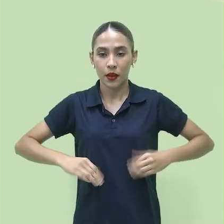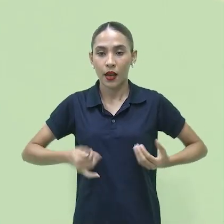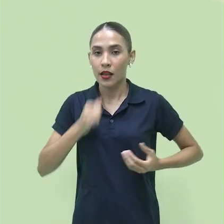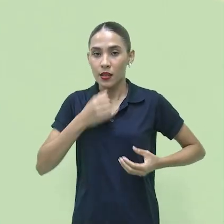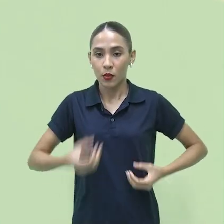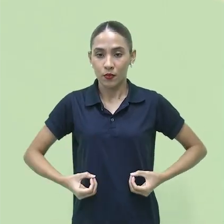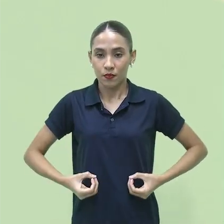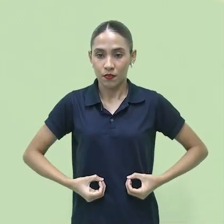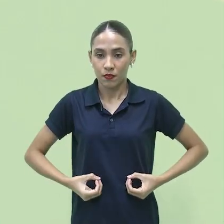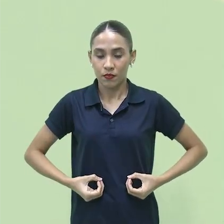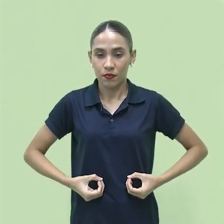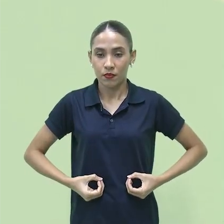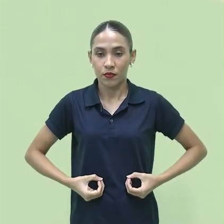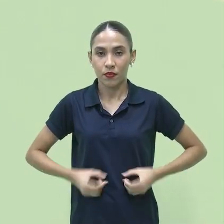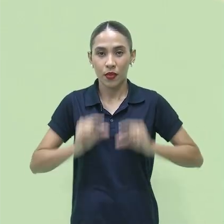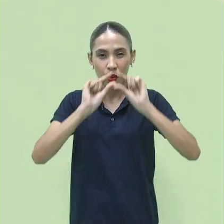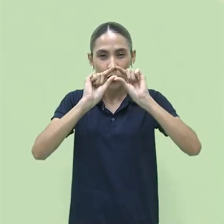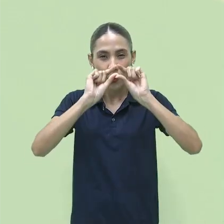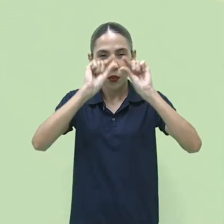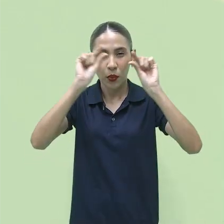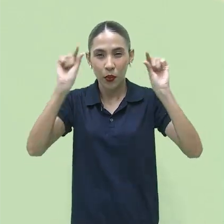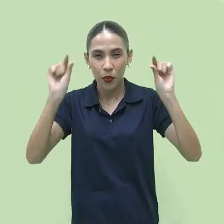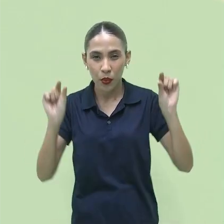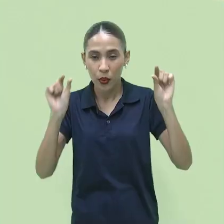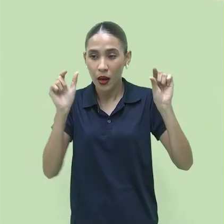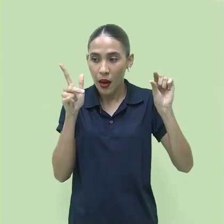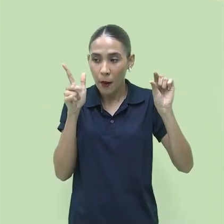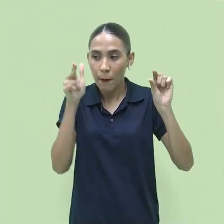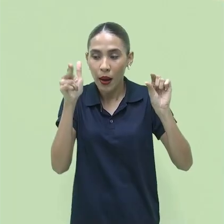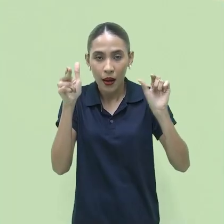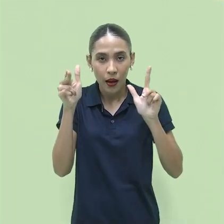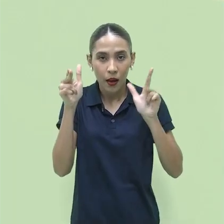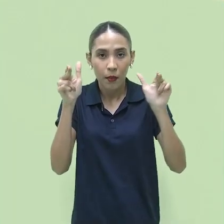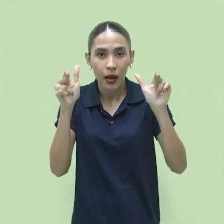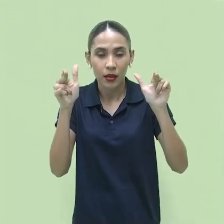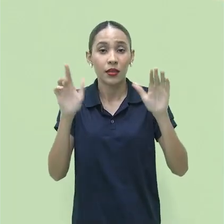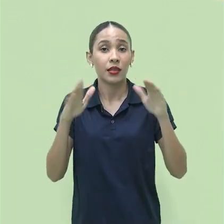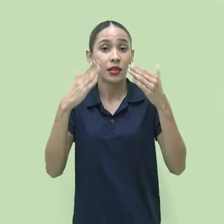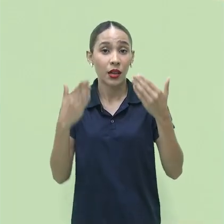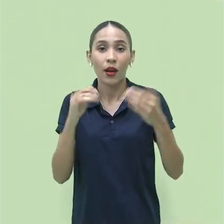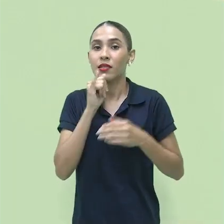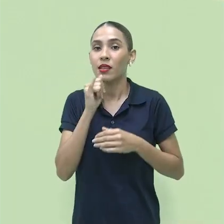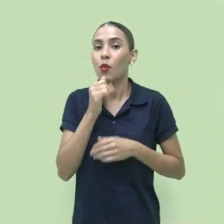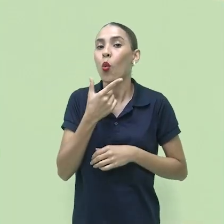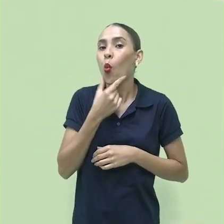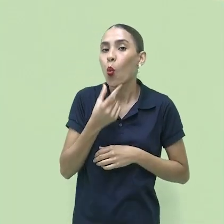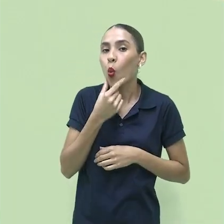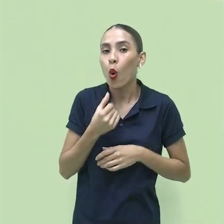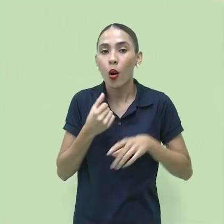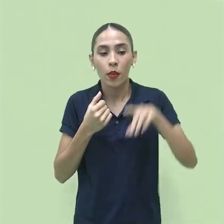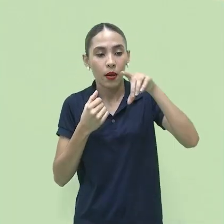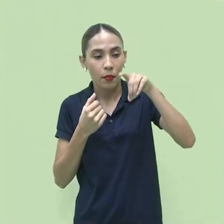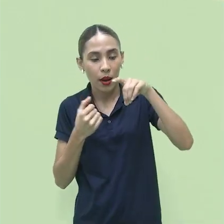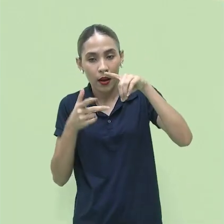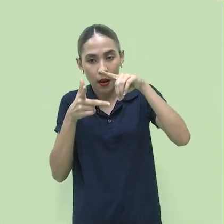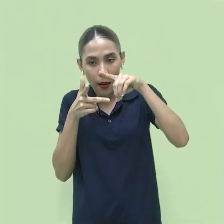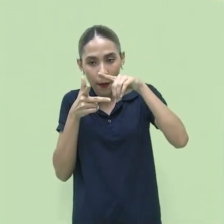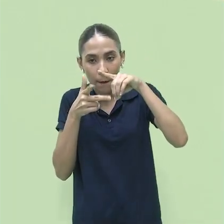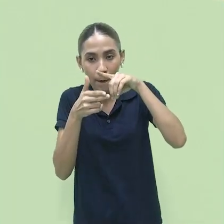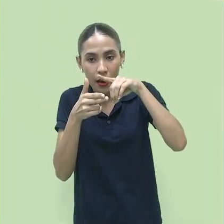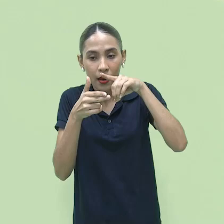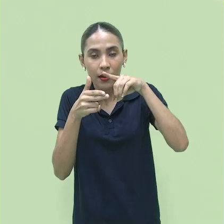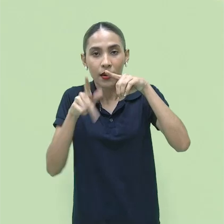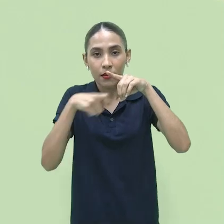as trompas, que ligam o ovário ao útero, e no caso da vasectomia, o homem faz esse corte nos ductos deferentes.